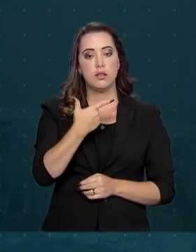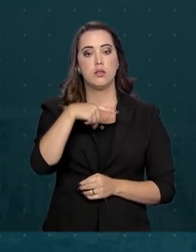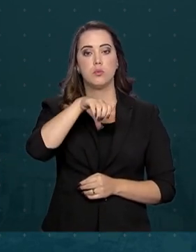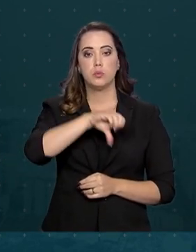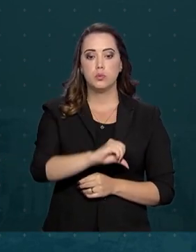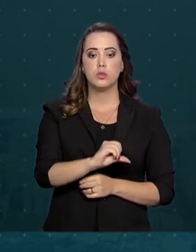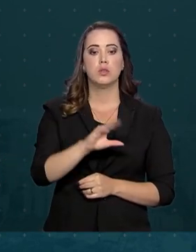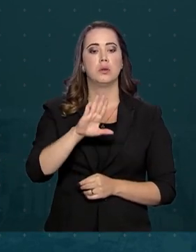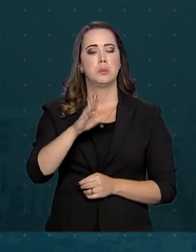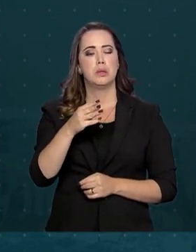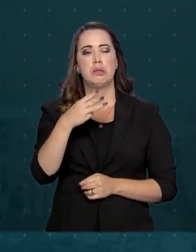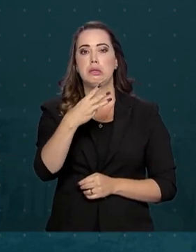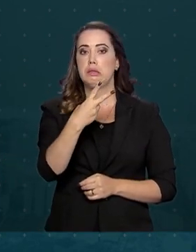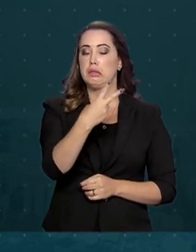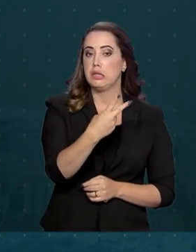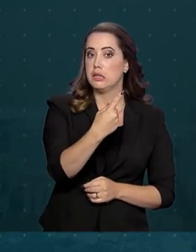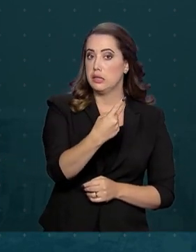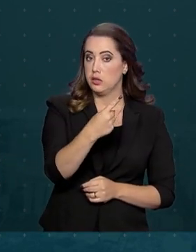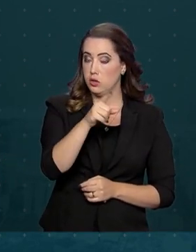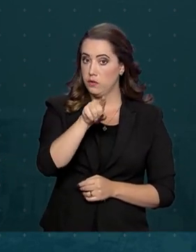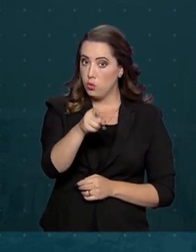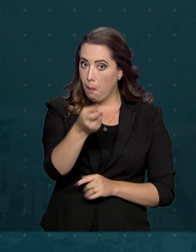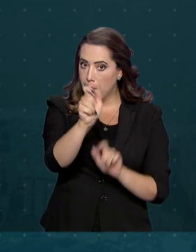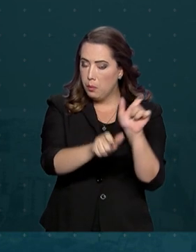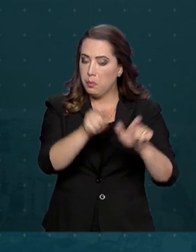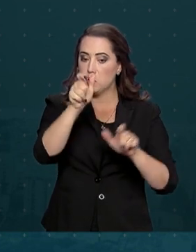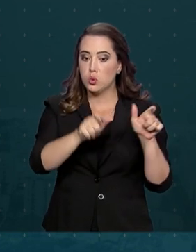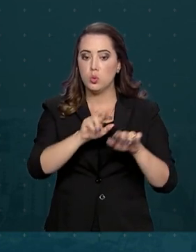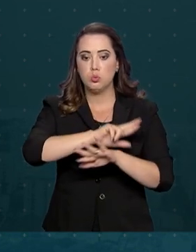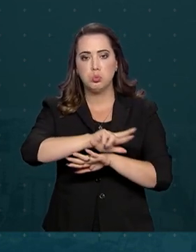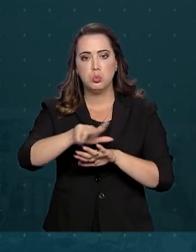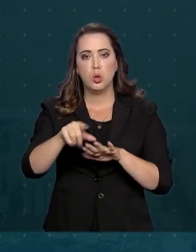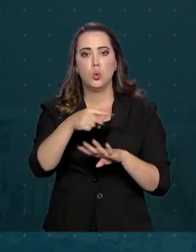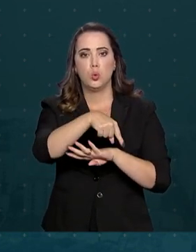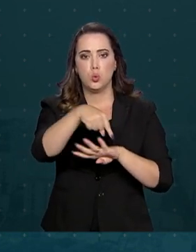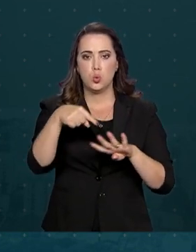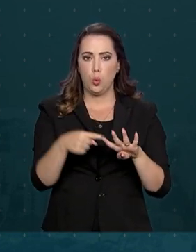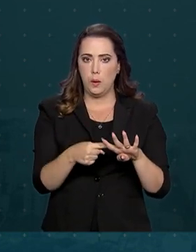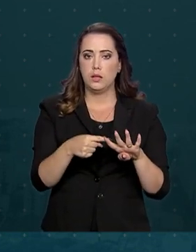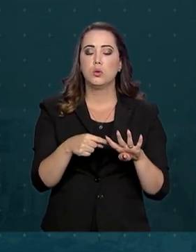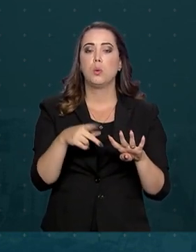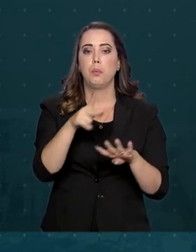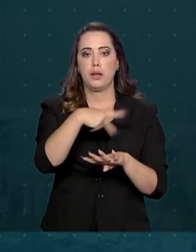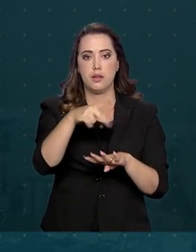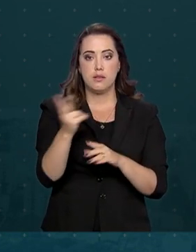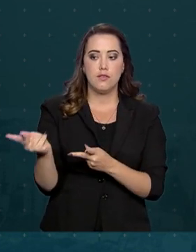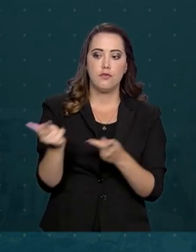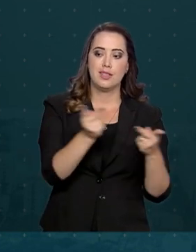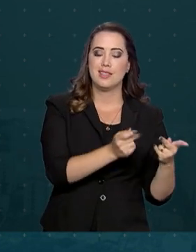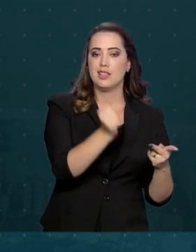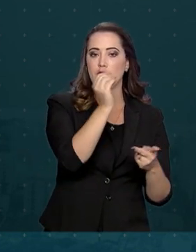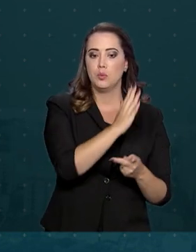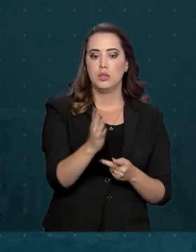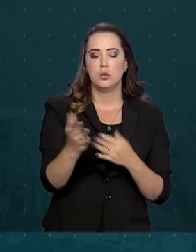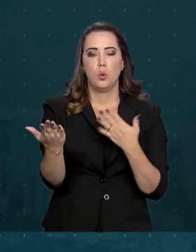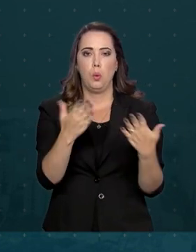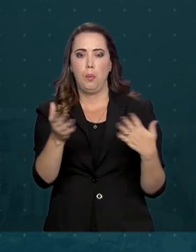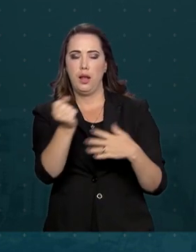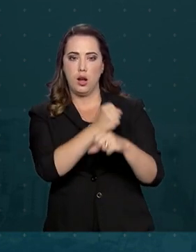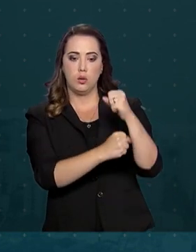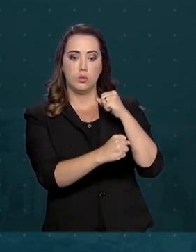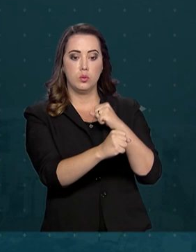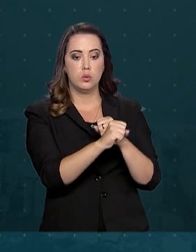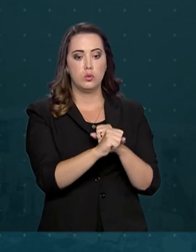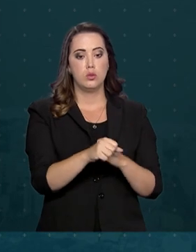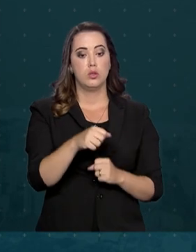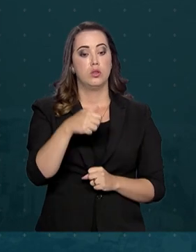pessoas dos Estados Unidos, Canadá e Austrália visitaram o Brasil. No mesmo período de 2018, esse número havia